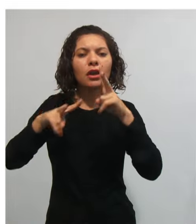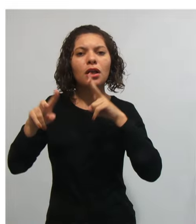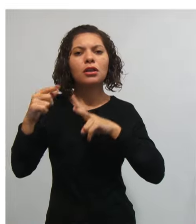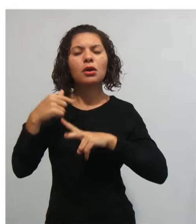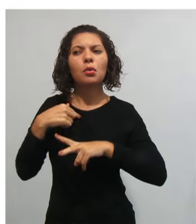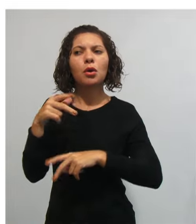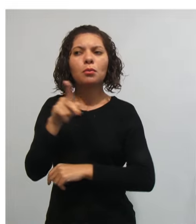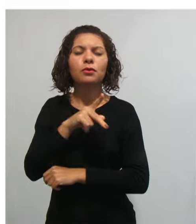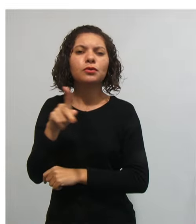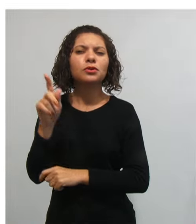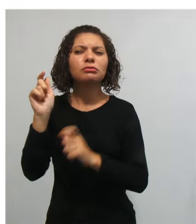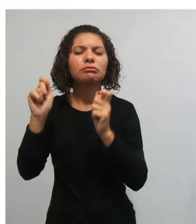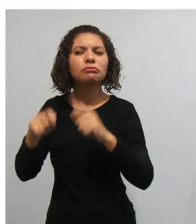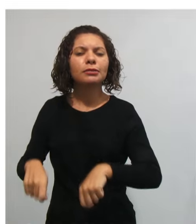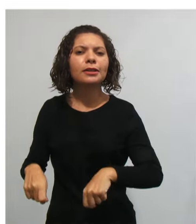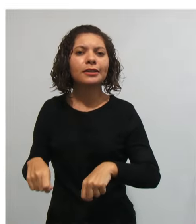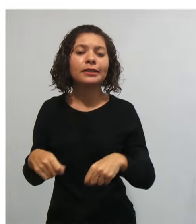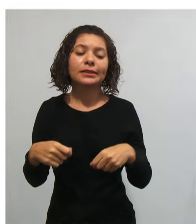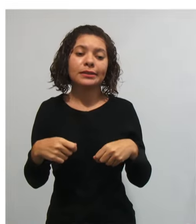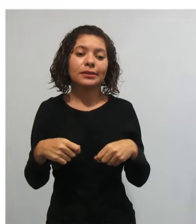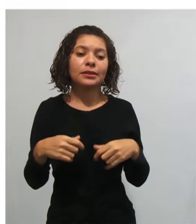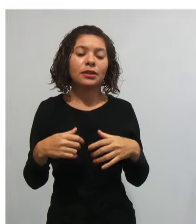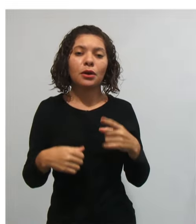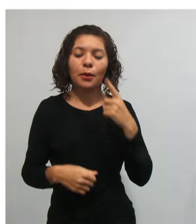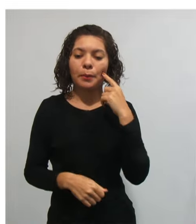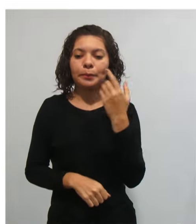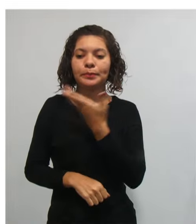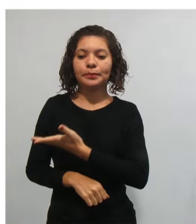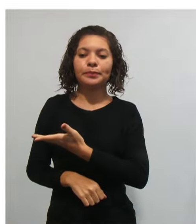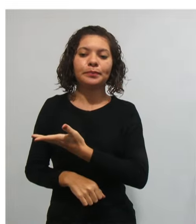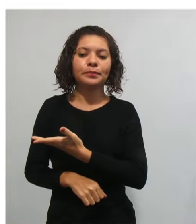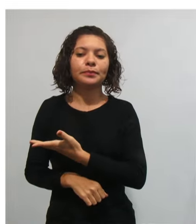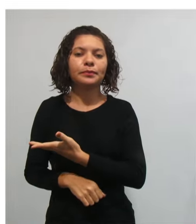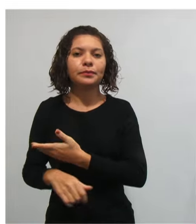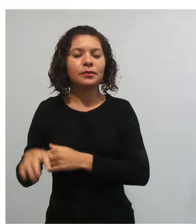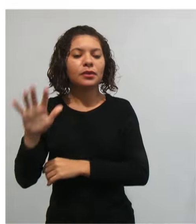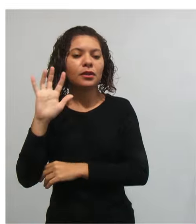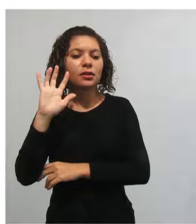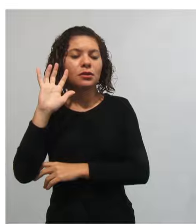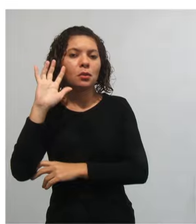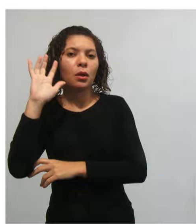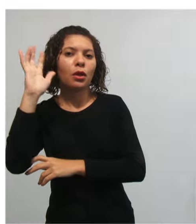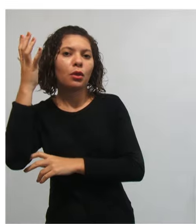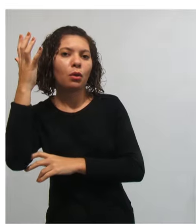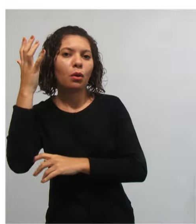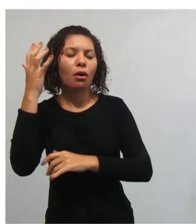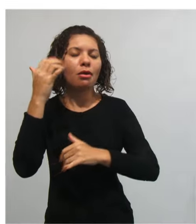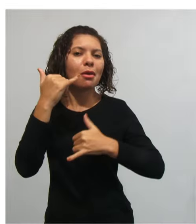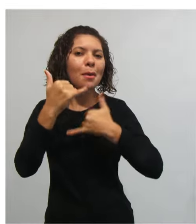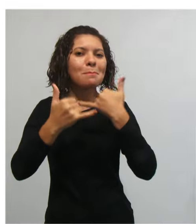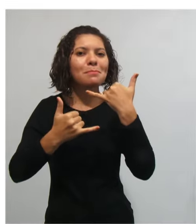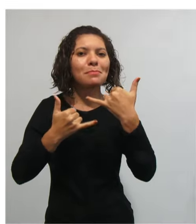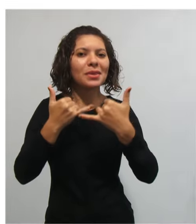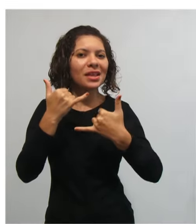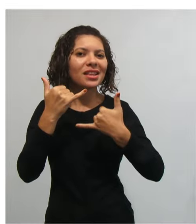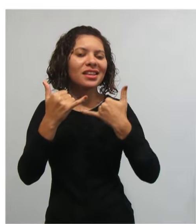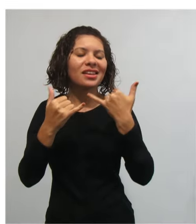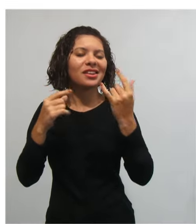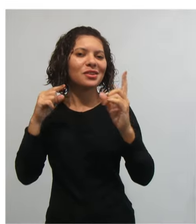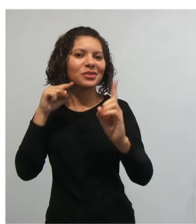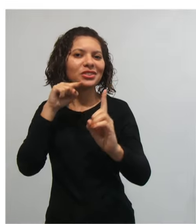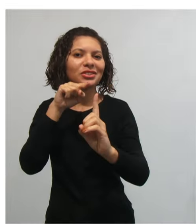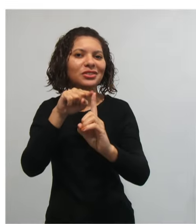tipo de avaliação eu posso promover com base na bncc situações lúdicas ou seja o ensino fundamental Não